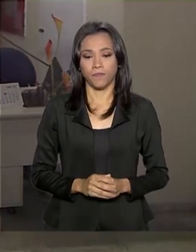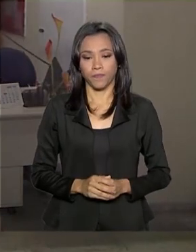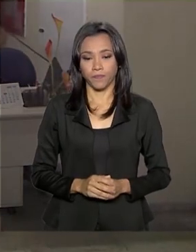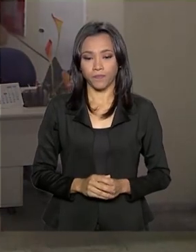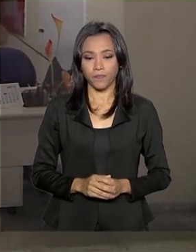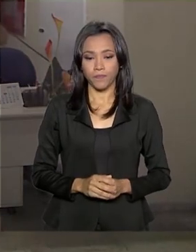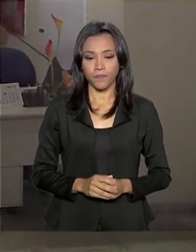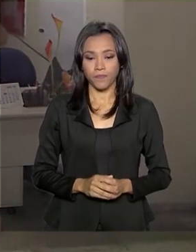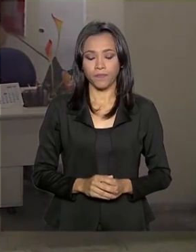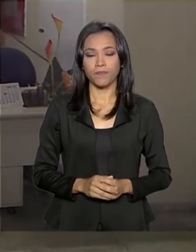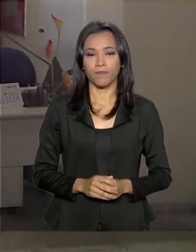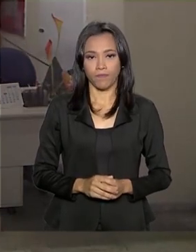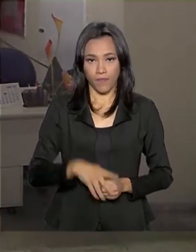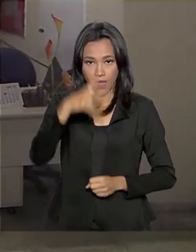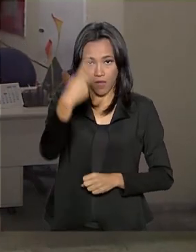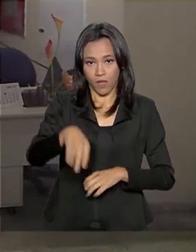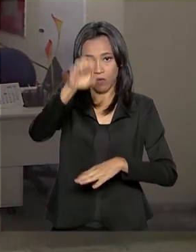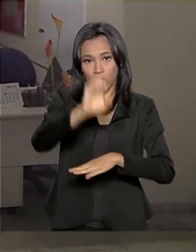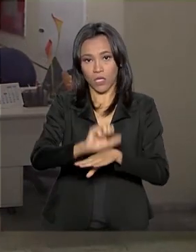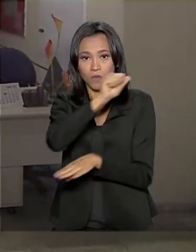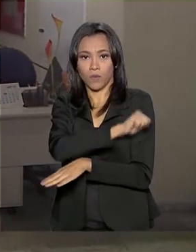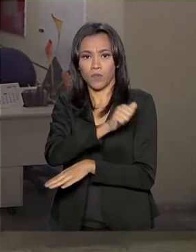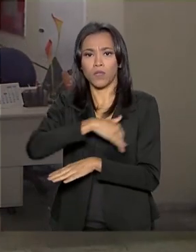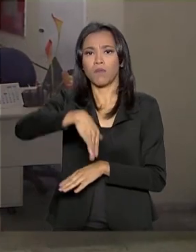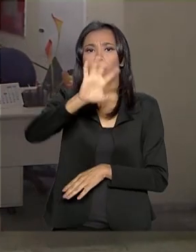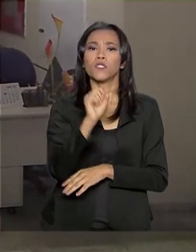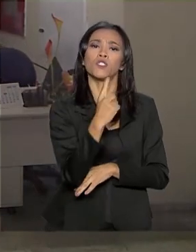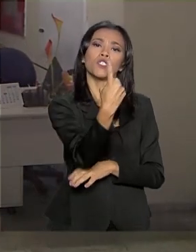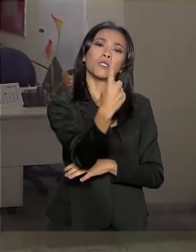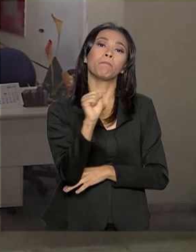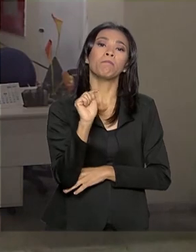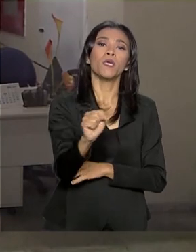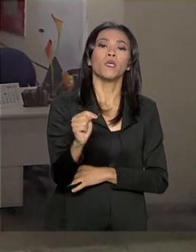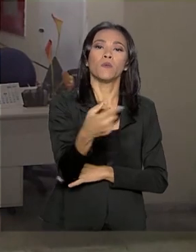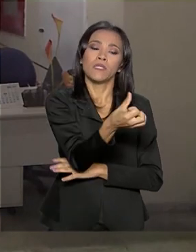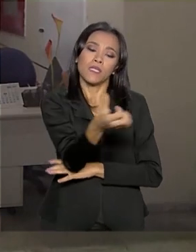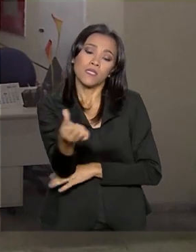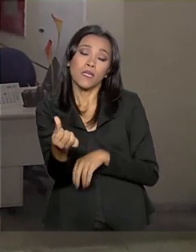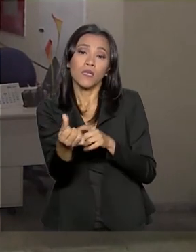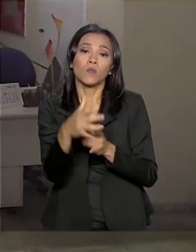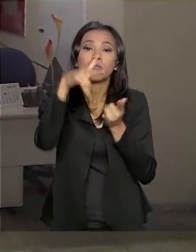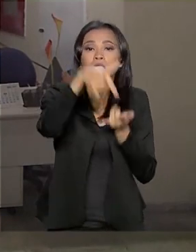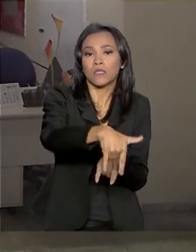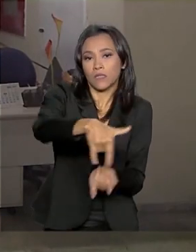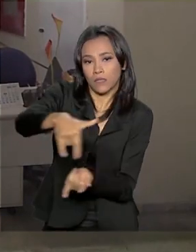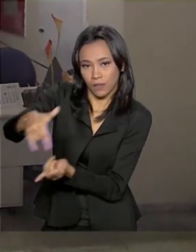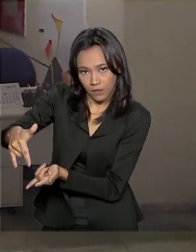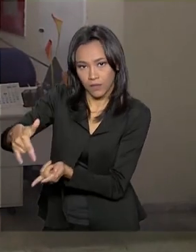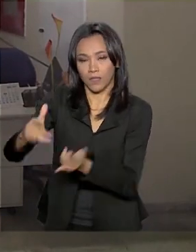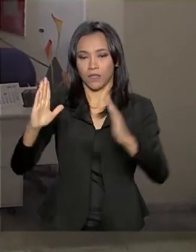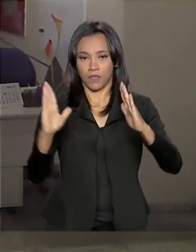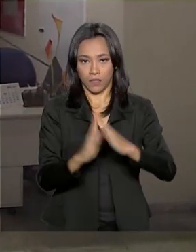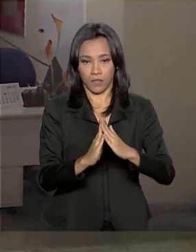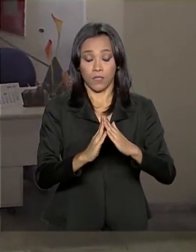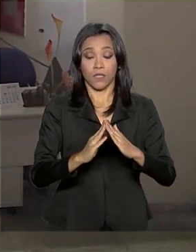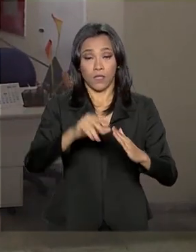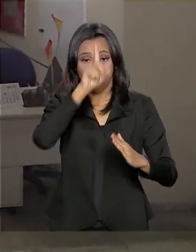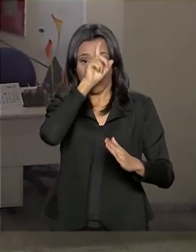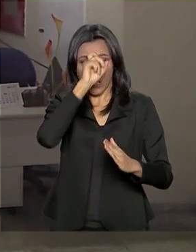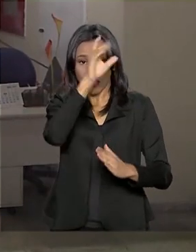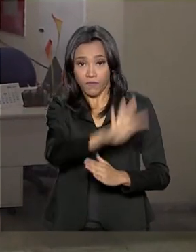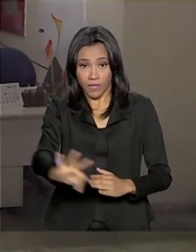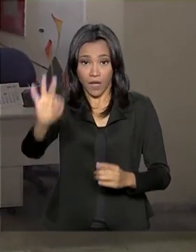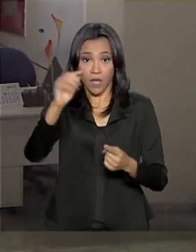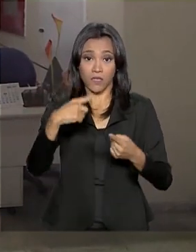o rio de janeiro tem mais de mil e 600 leitos em hospitais federais nessas seis unidades que são andaraí